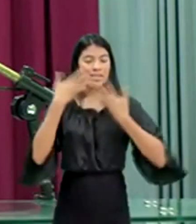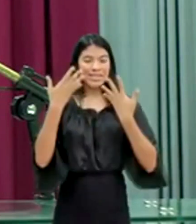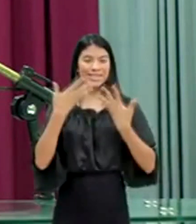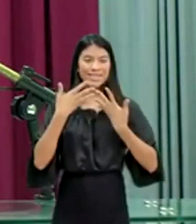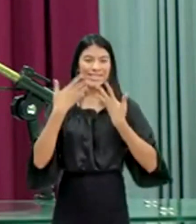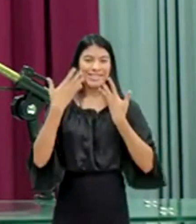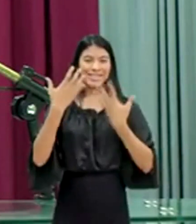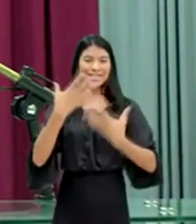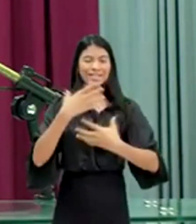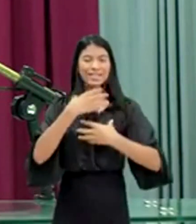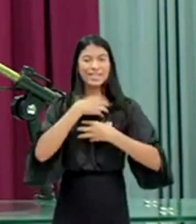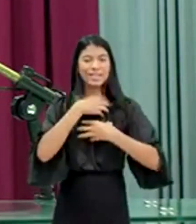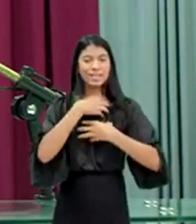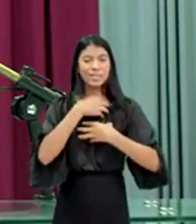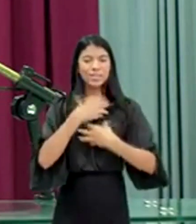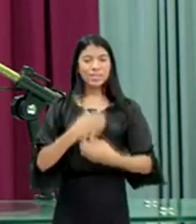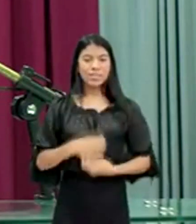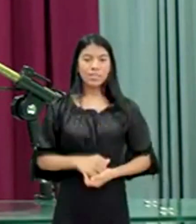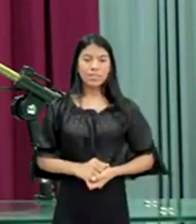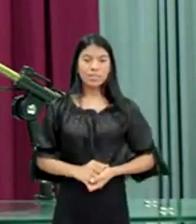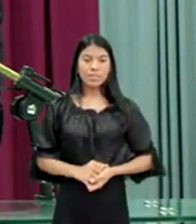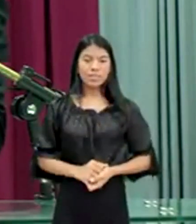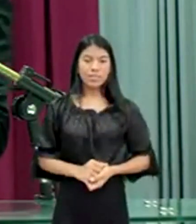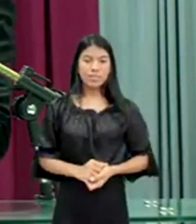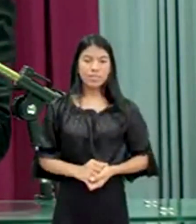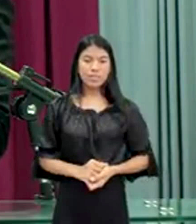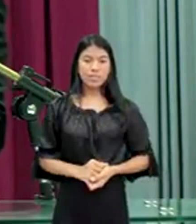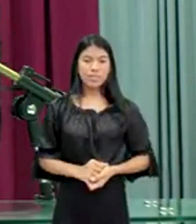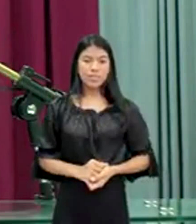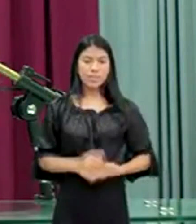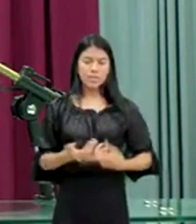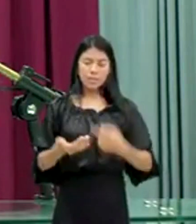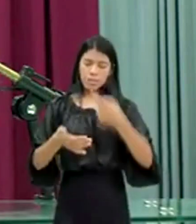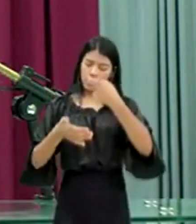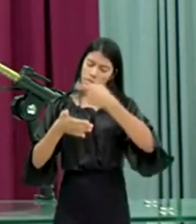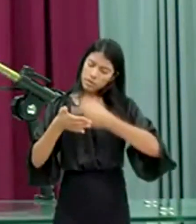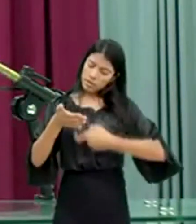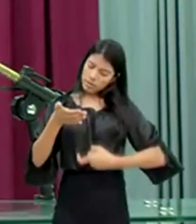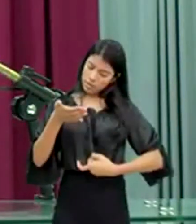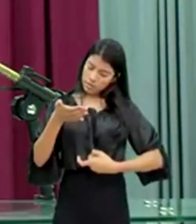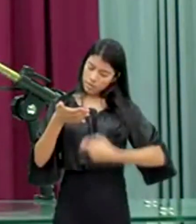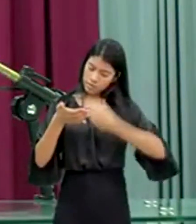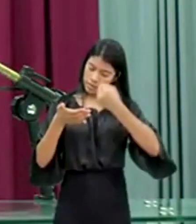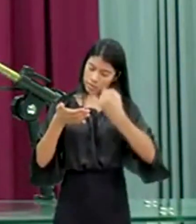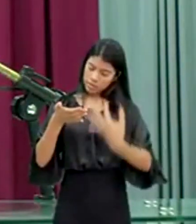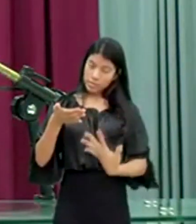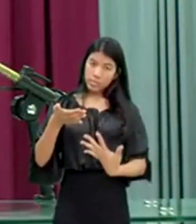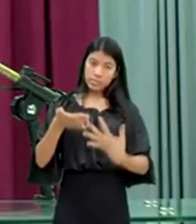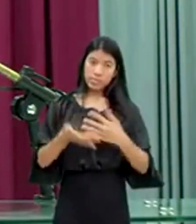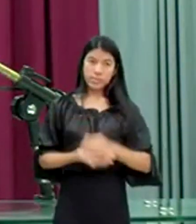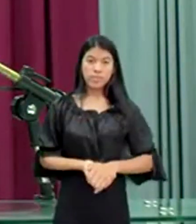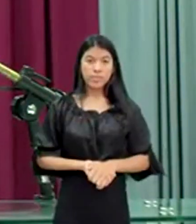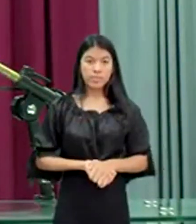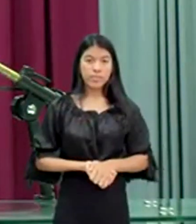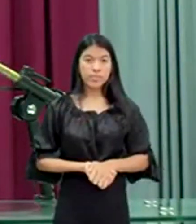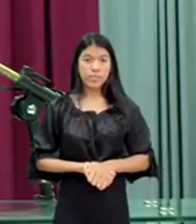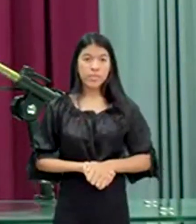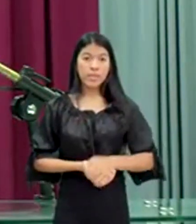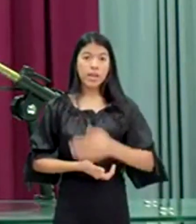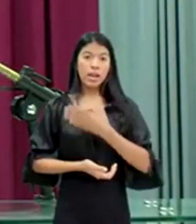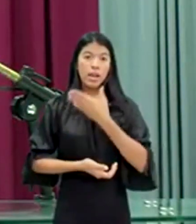alegria. Ora, o texto sagrado diz: caiam 1000 ao teu